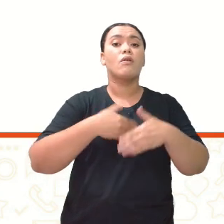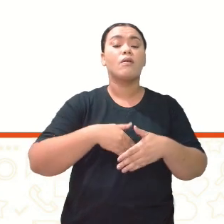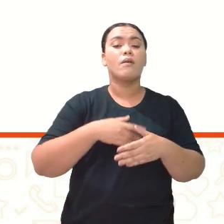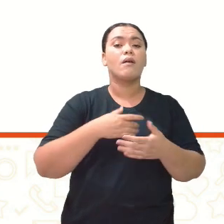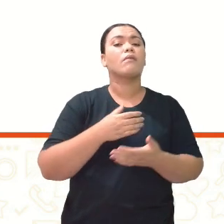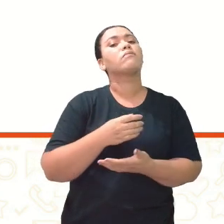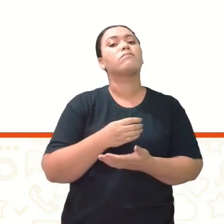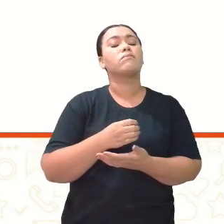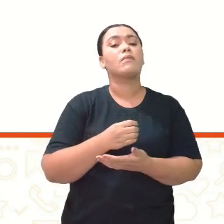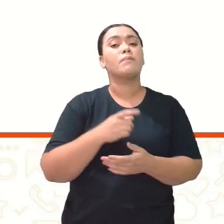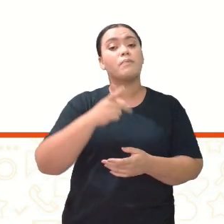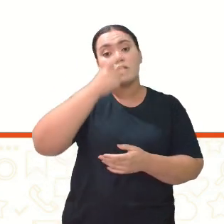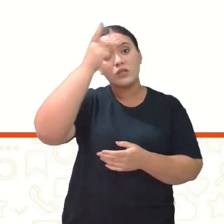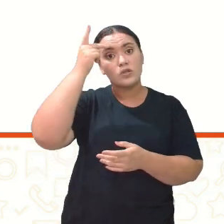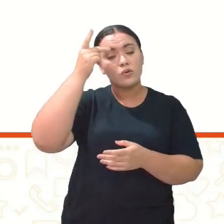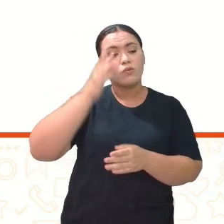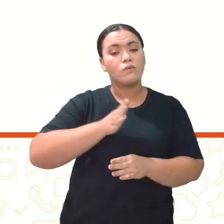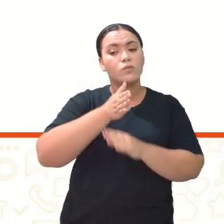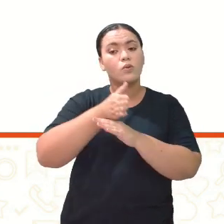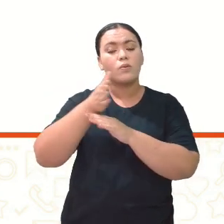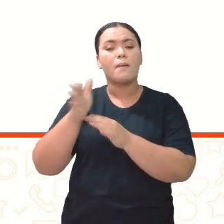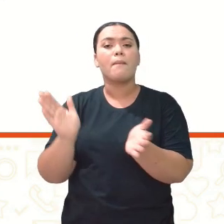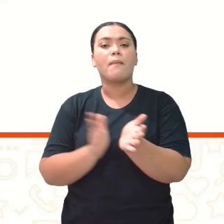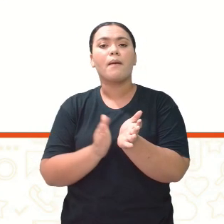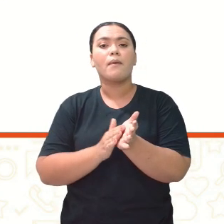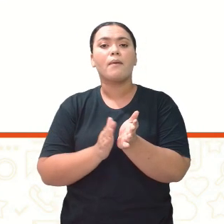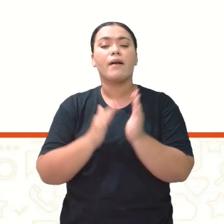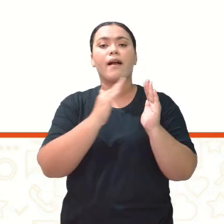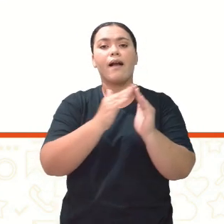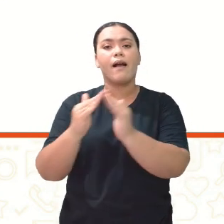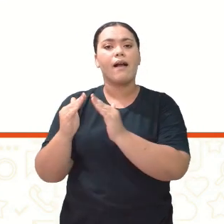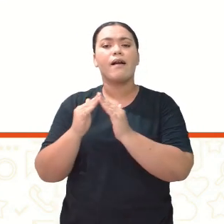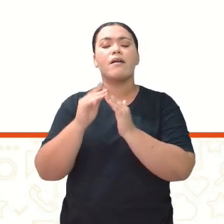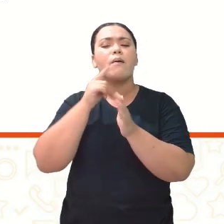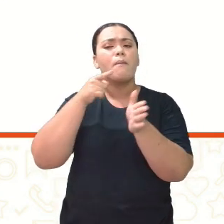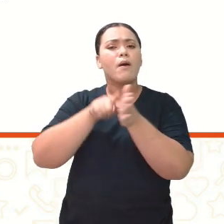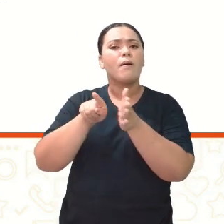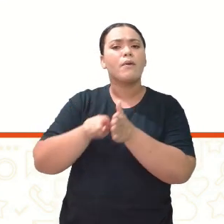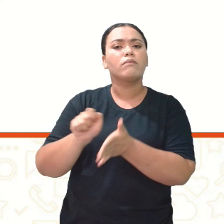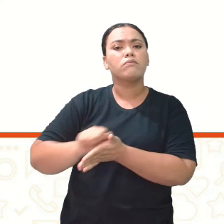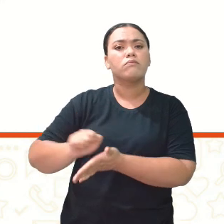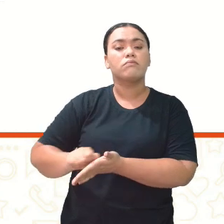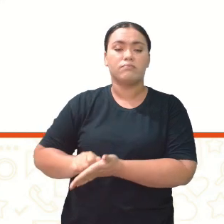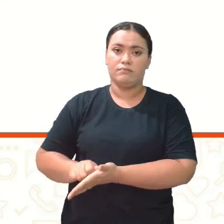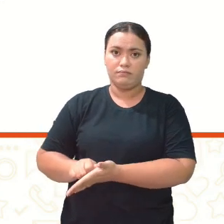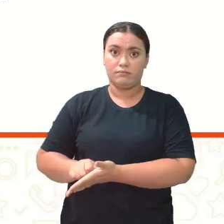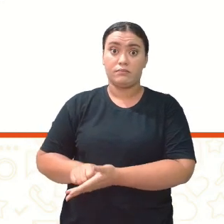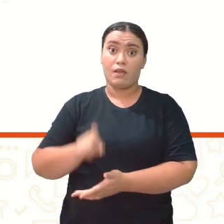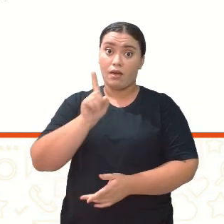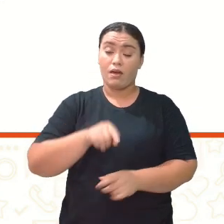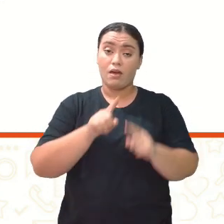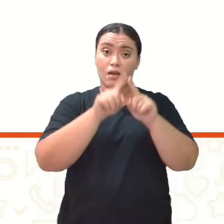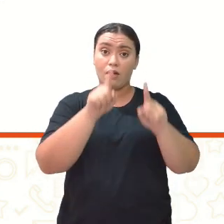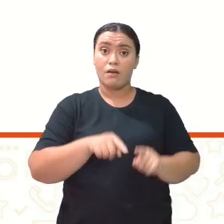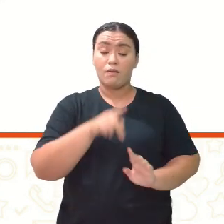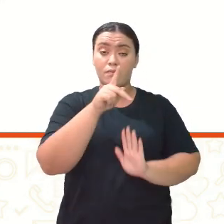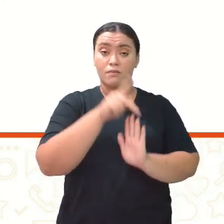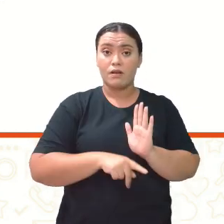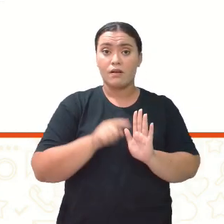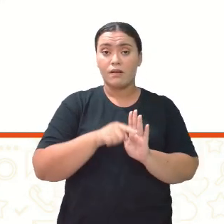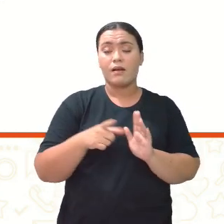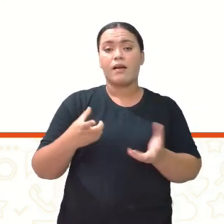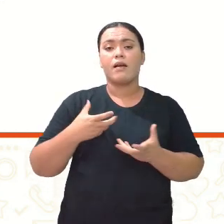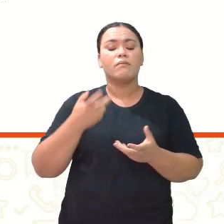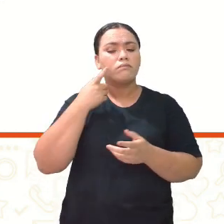os questionários nas casas, nas residências. É um programa que visa acompanhar